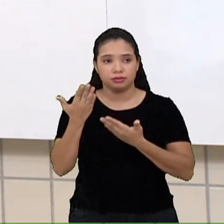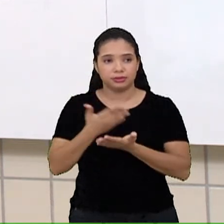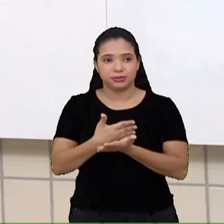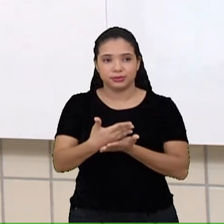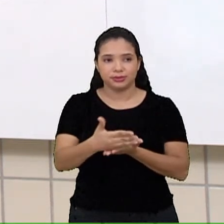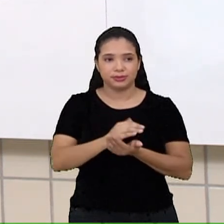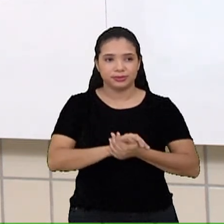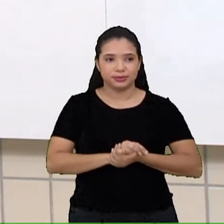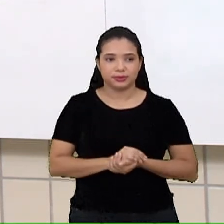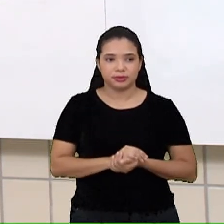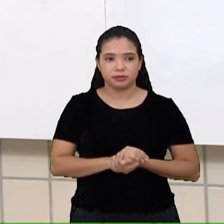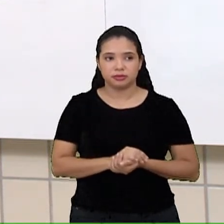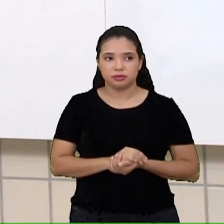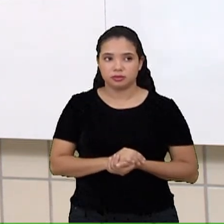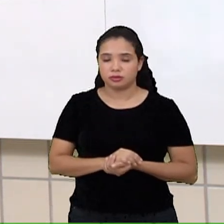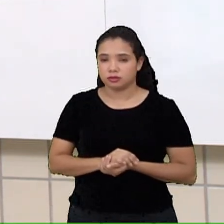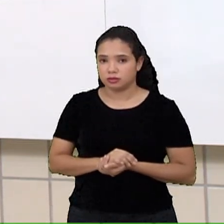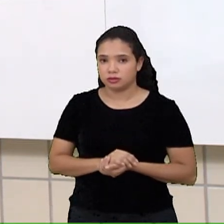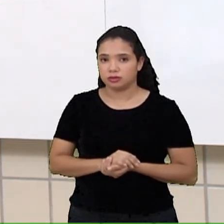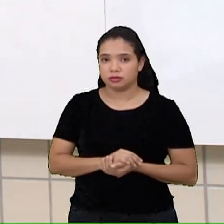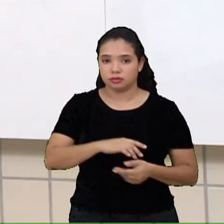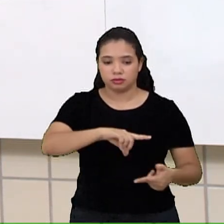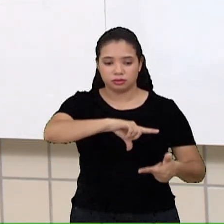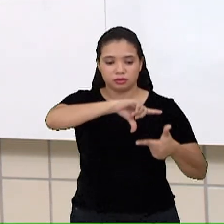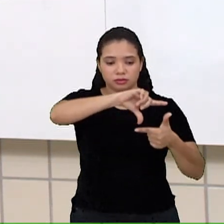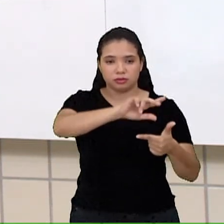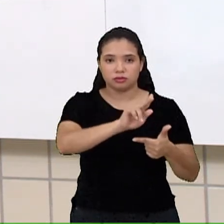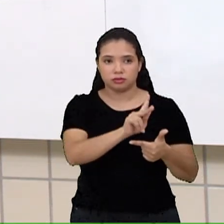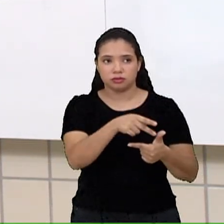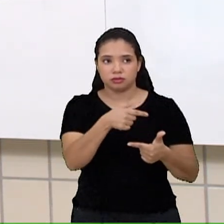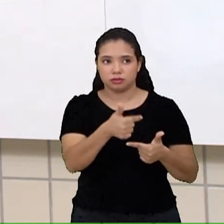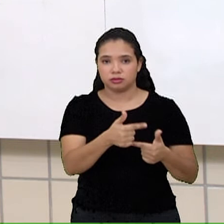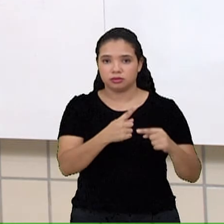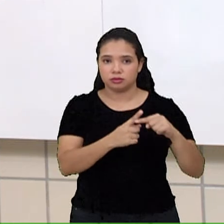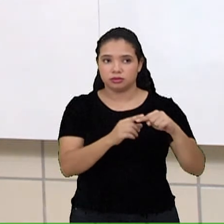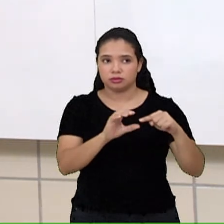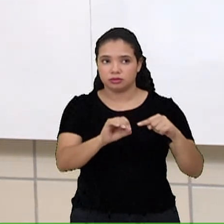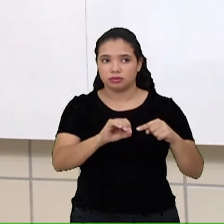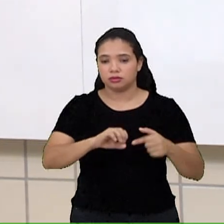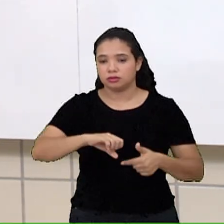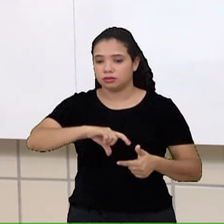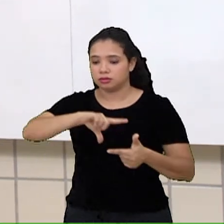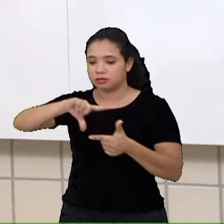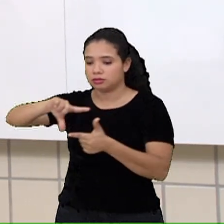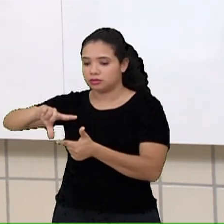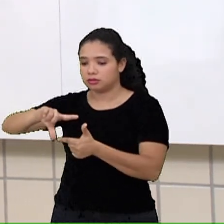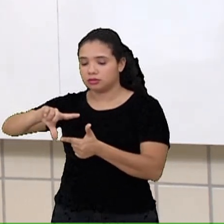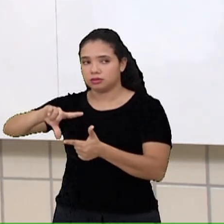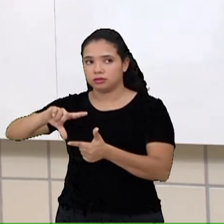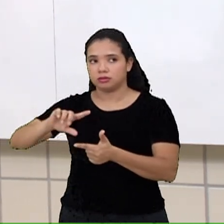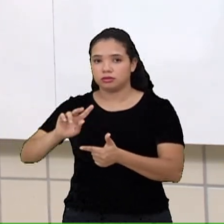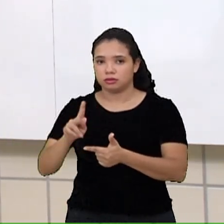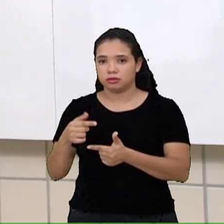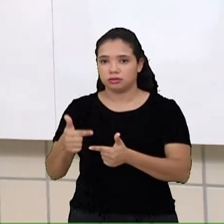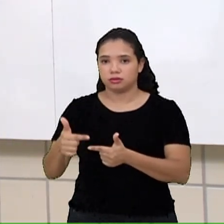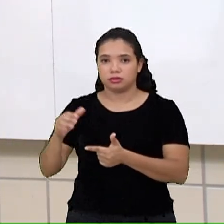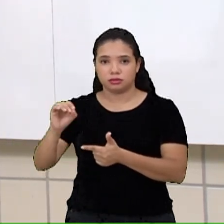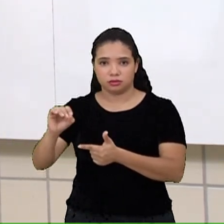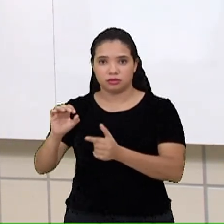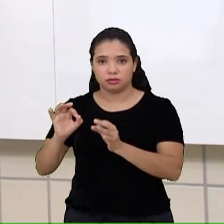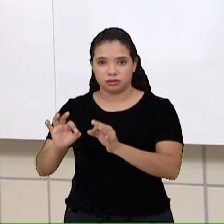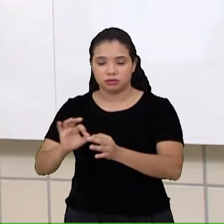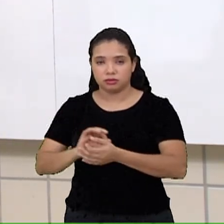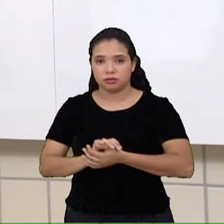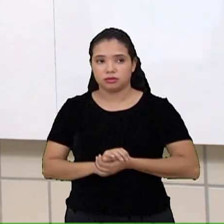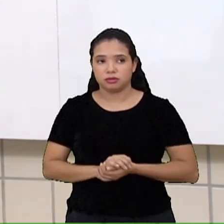Eu tenho aqui duas moléculas de hidrogênio, uma de oxigênio e o produto final tá H2O, certo?